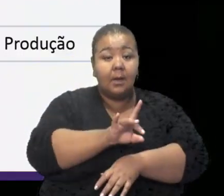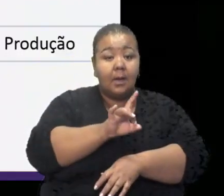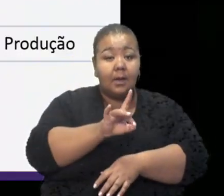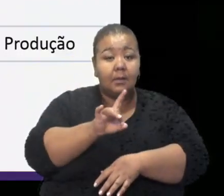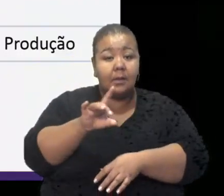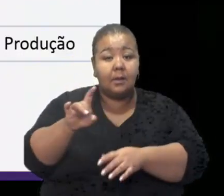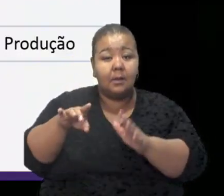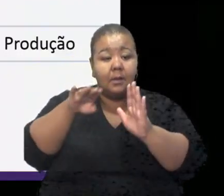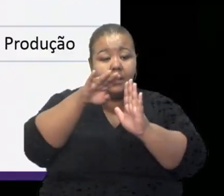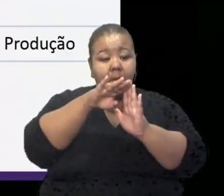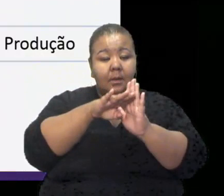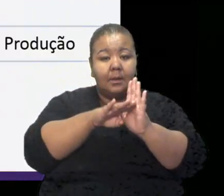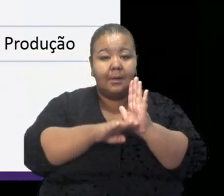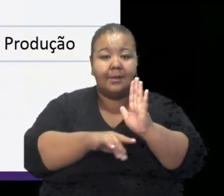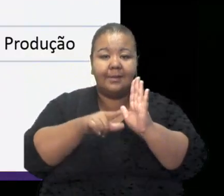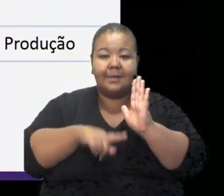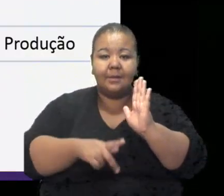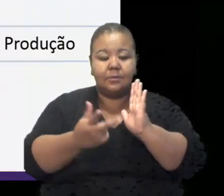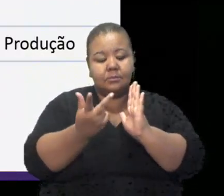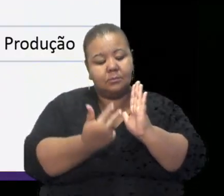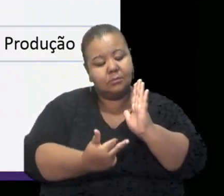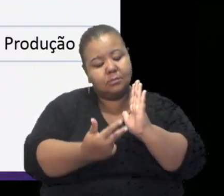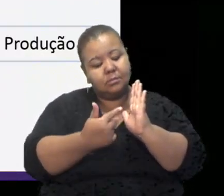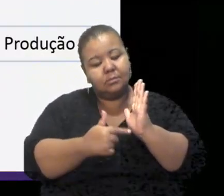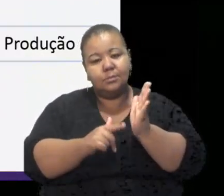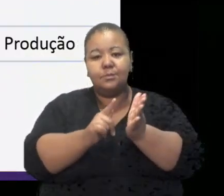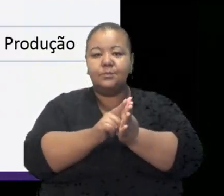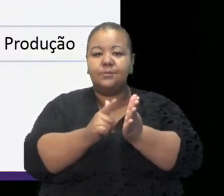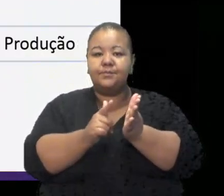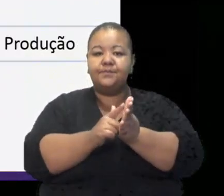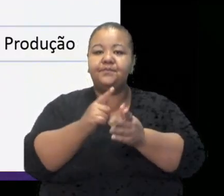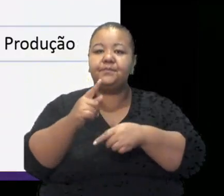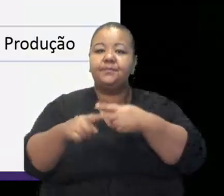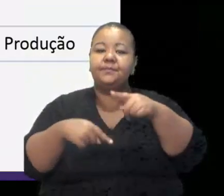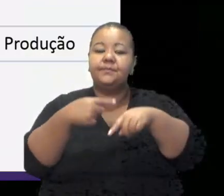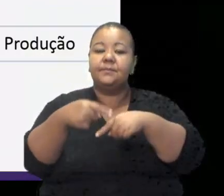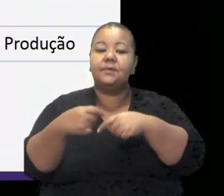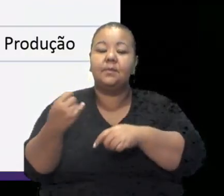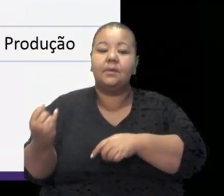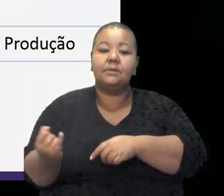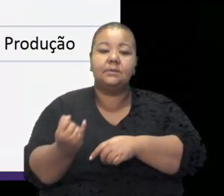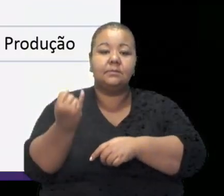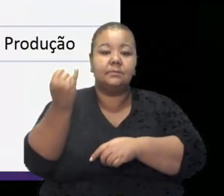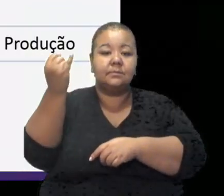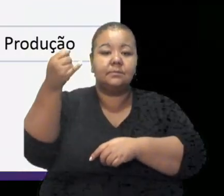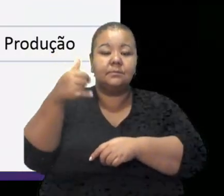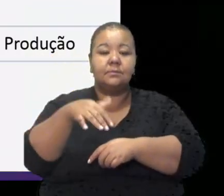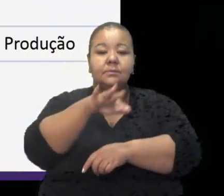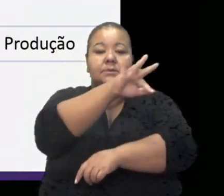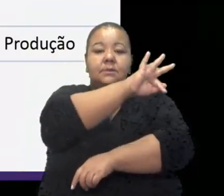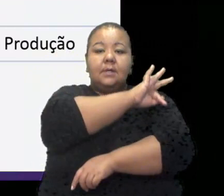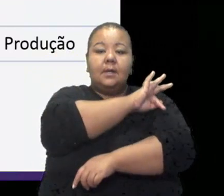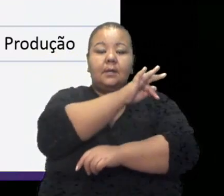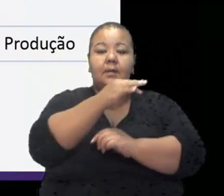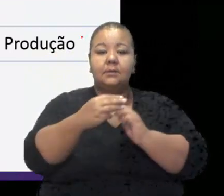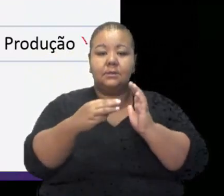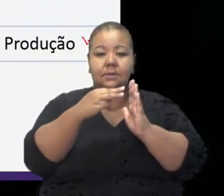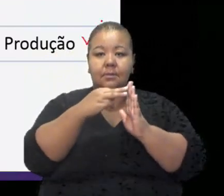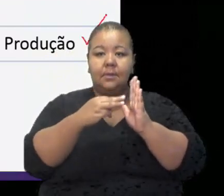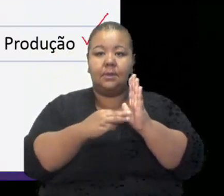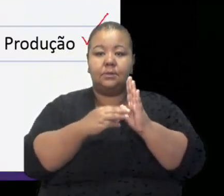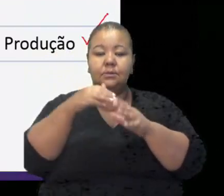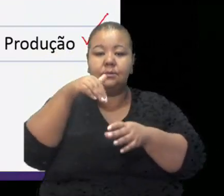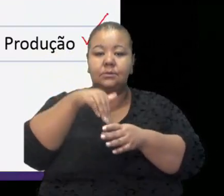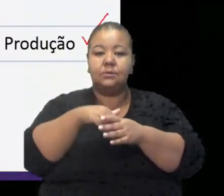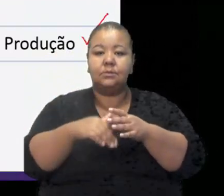dentro de uma folha de procedimentos. Depois, as principais técnicas e métodos aplicados